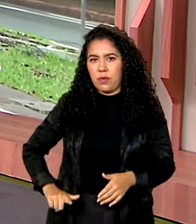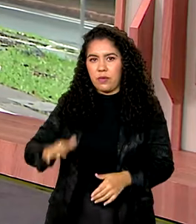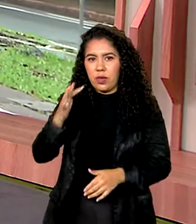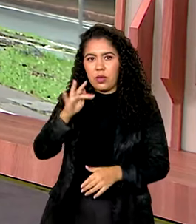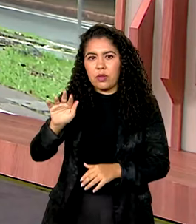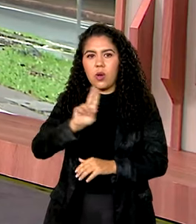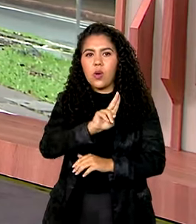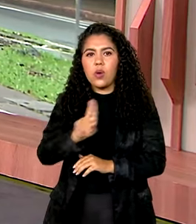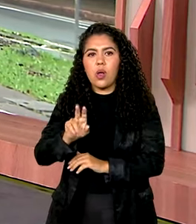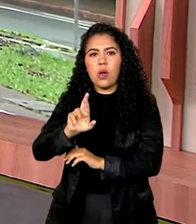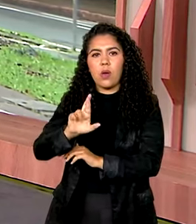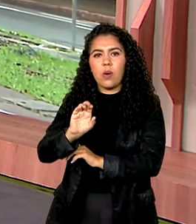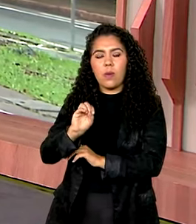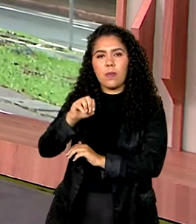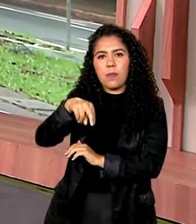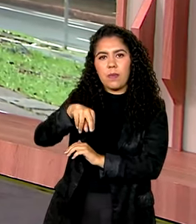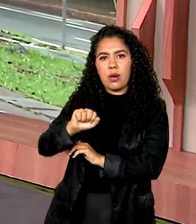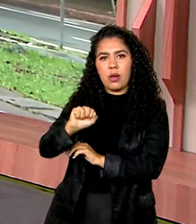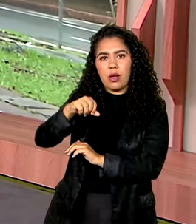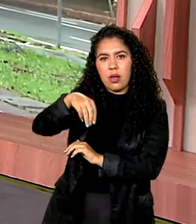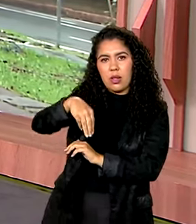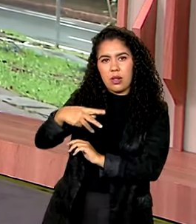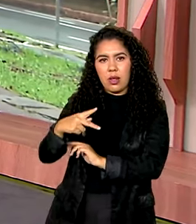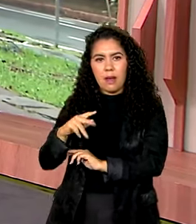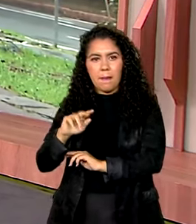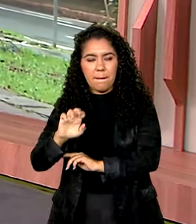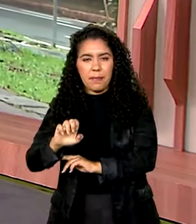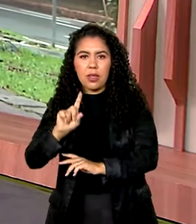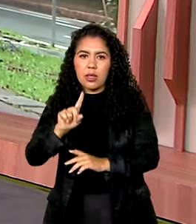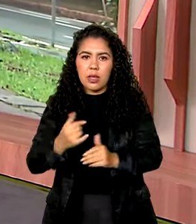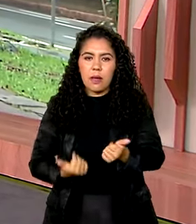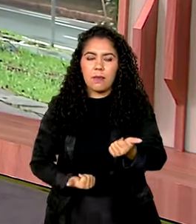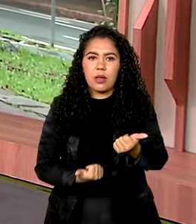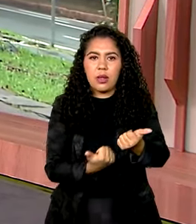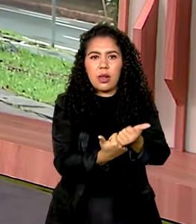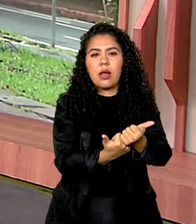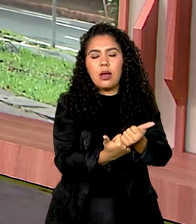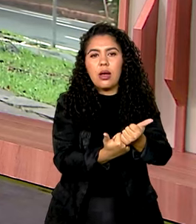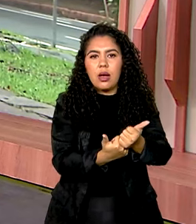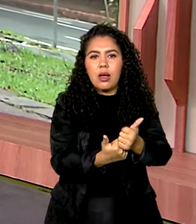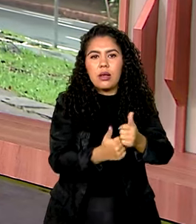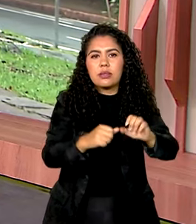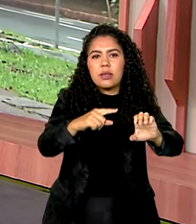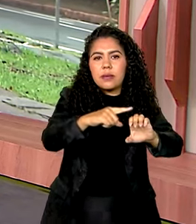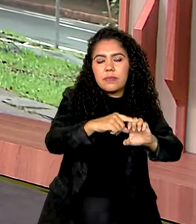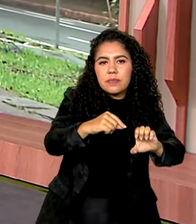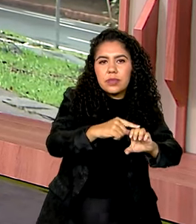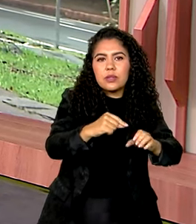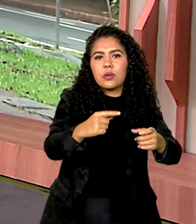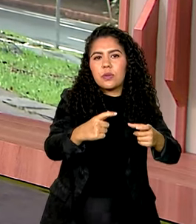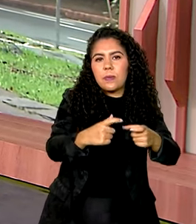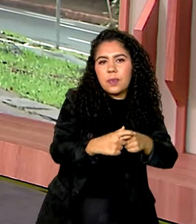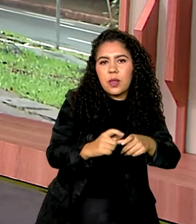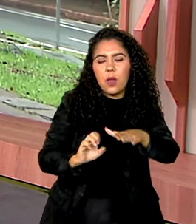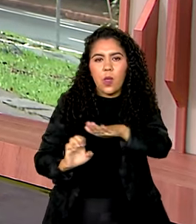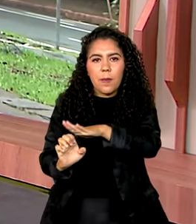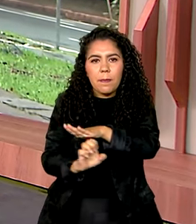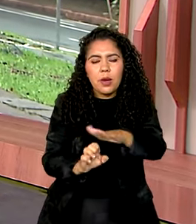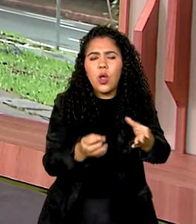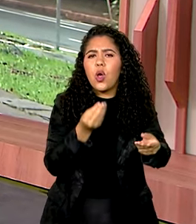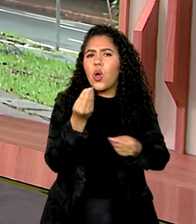Programa Nacional de Apoio às Microempresas, Empresas de Pequeno Porte. Como estão aí os números de adesão a esse